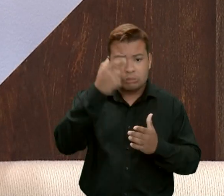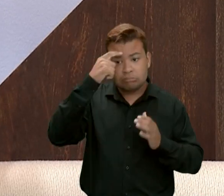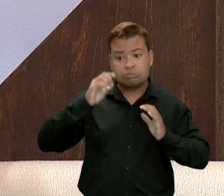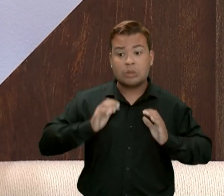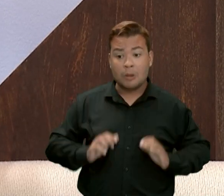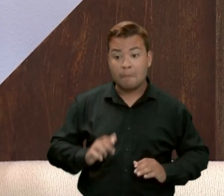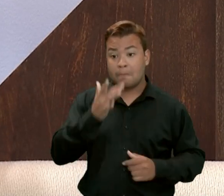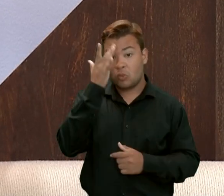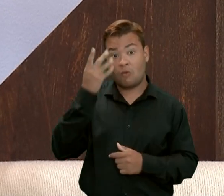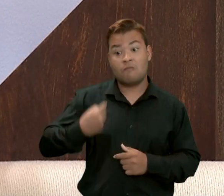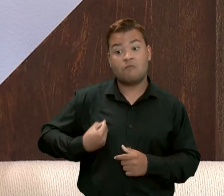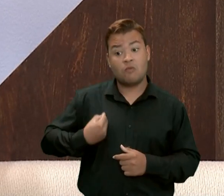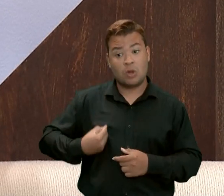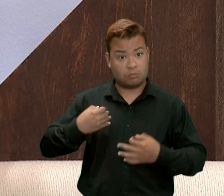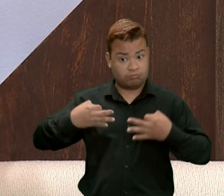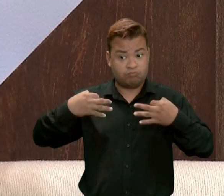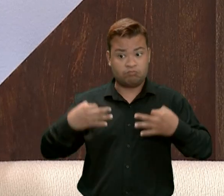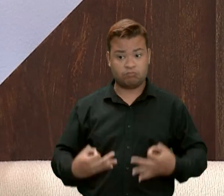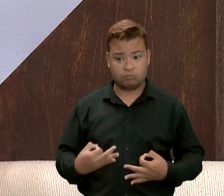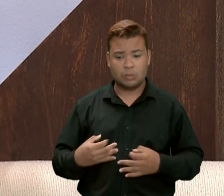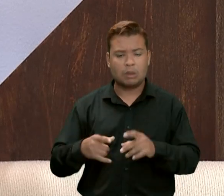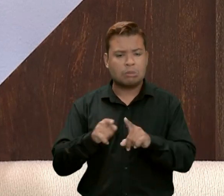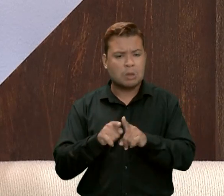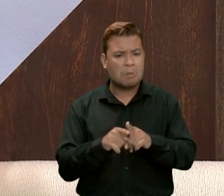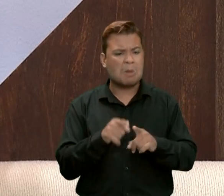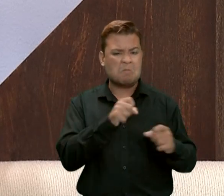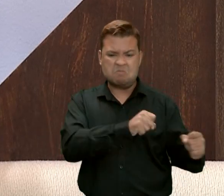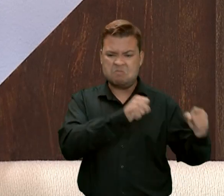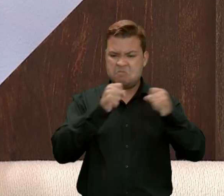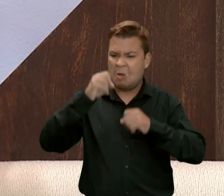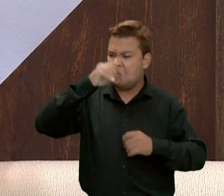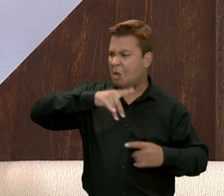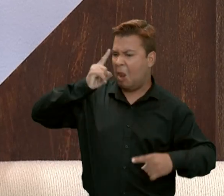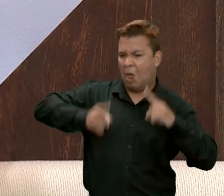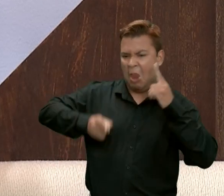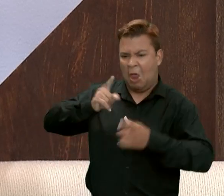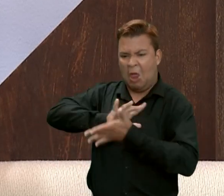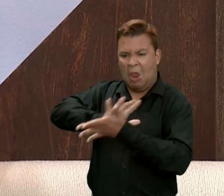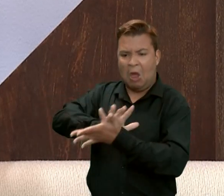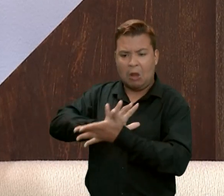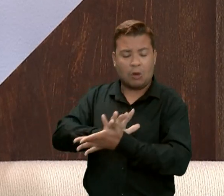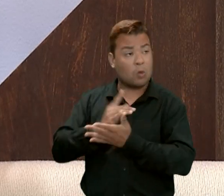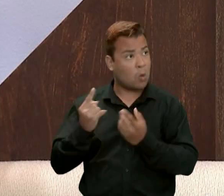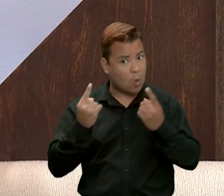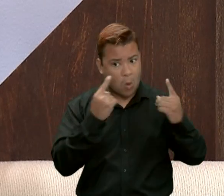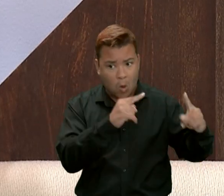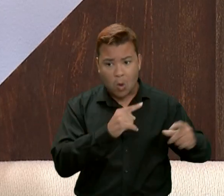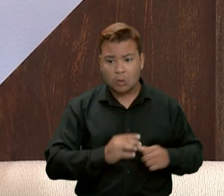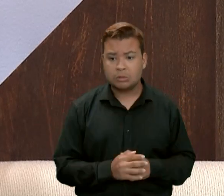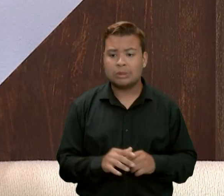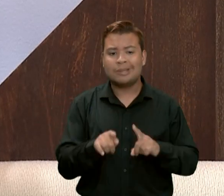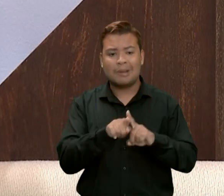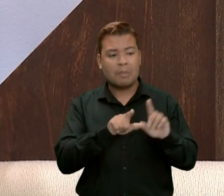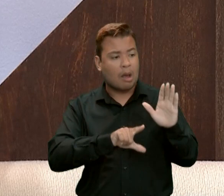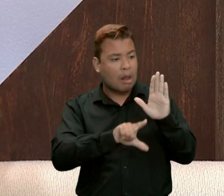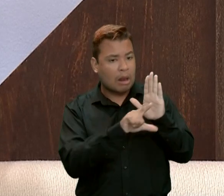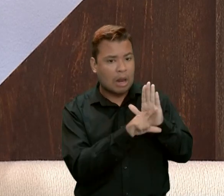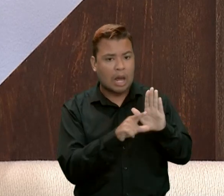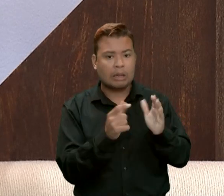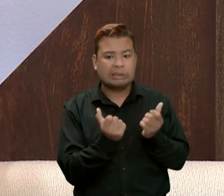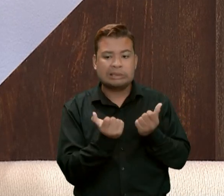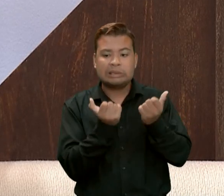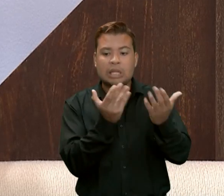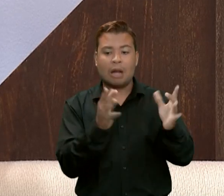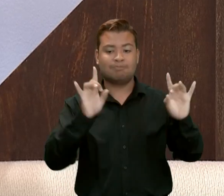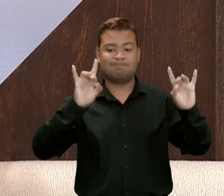digna, contra os abusos de poder, contra leis que só garantem privilégios para algumas